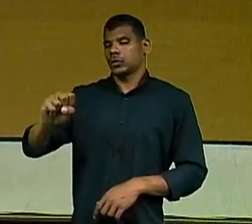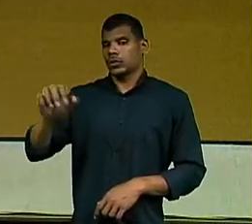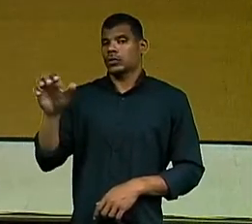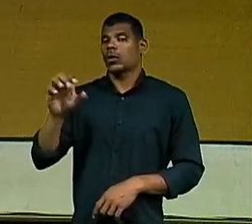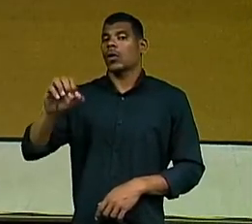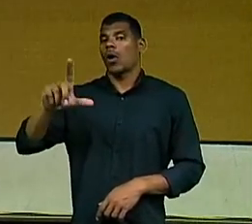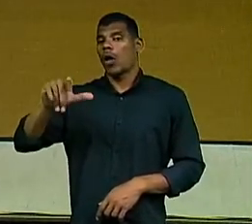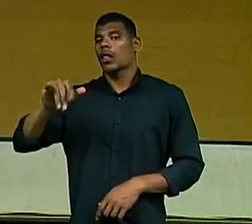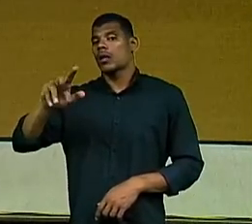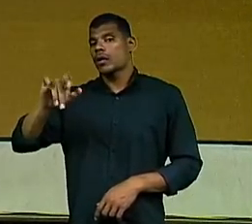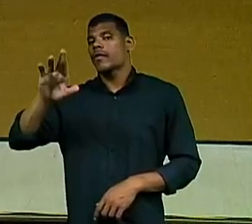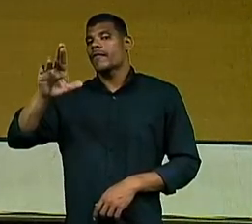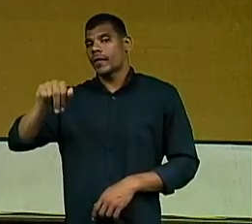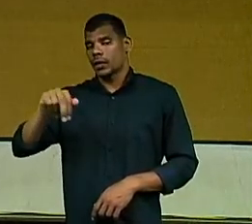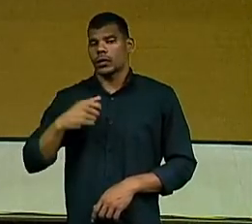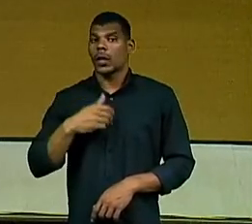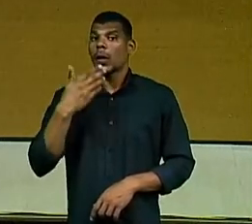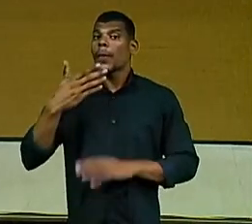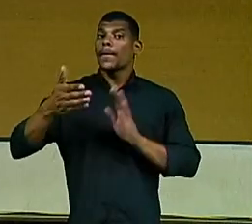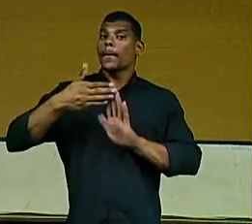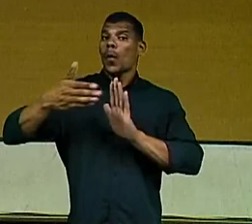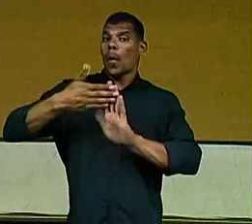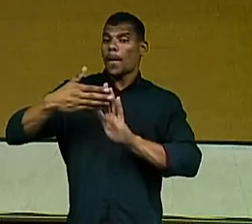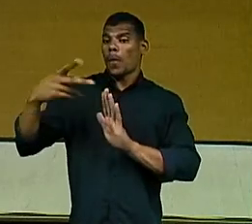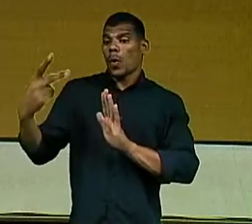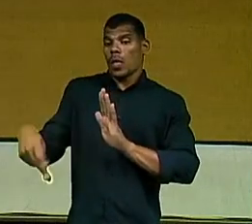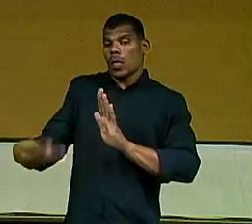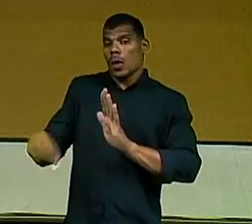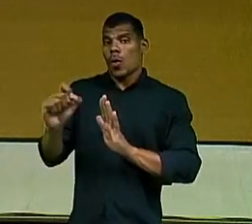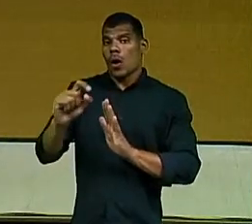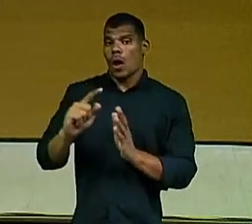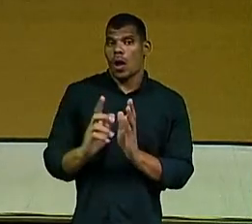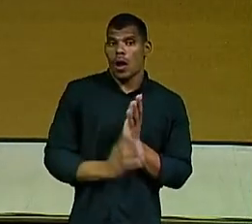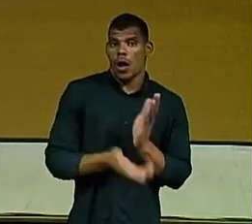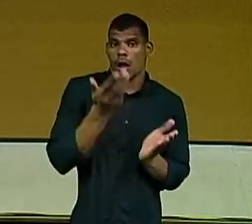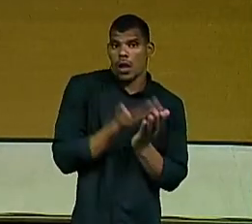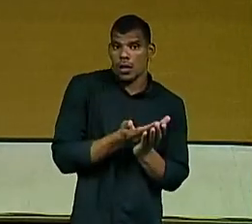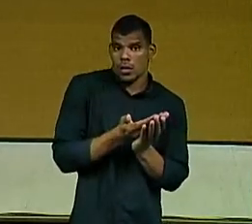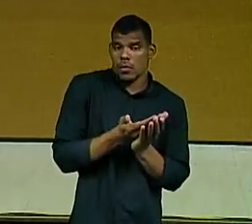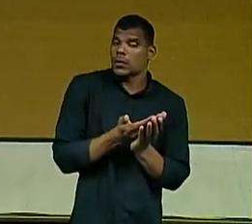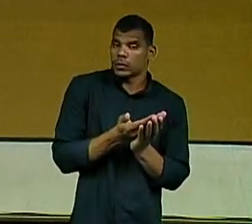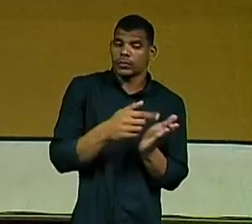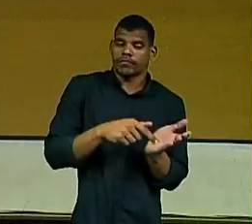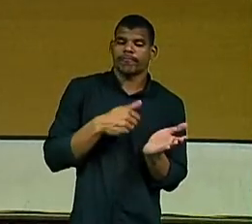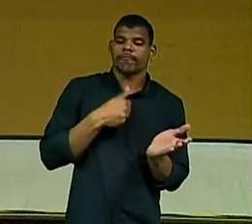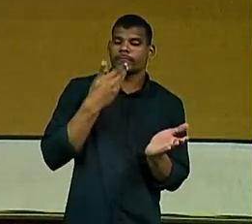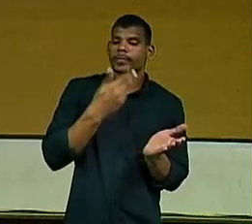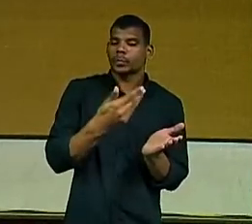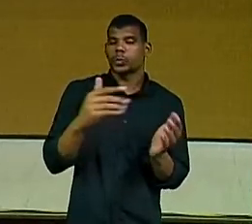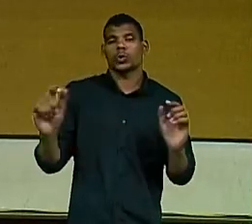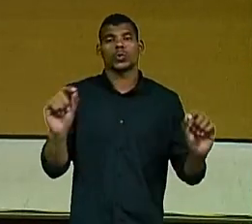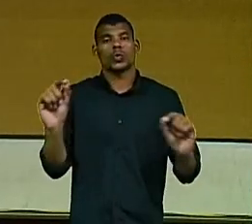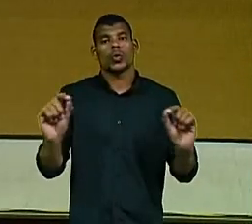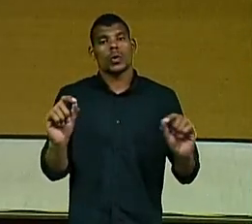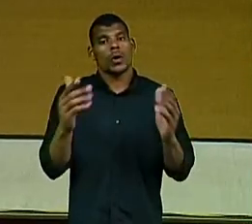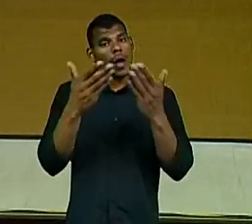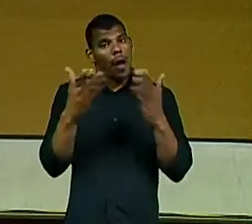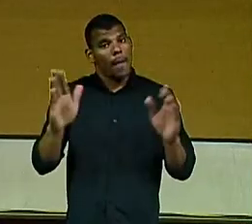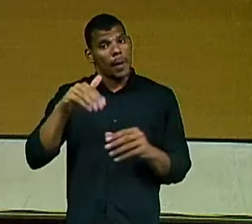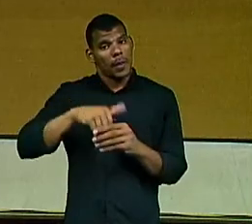pressionar os nossos representantes para provarem esse momento constitucional e para que as eleições de 1985